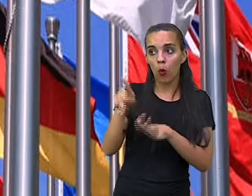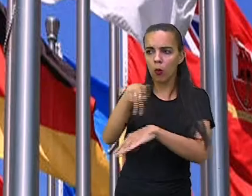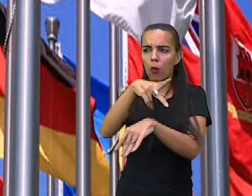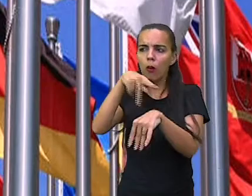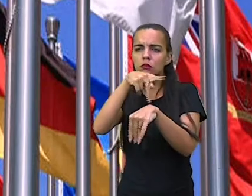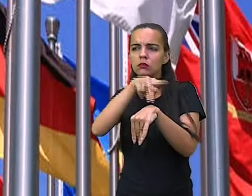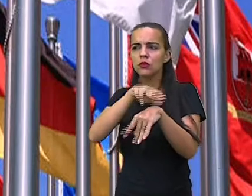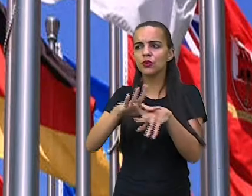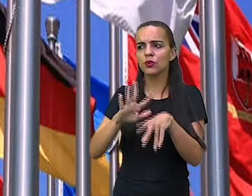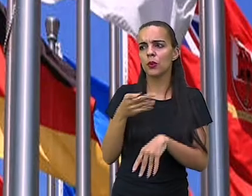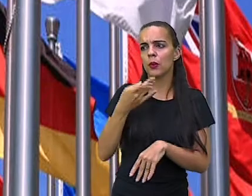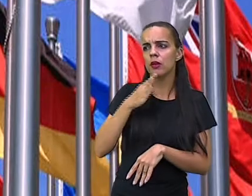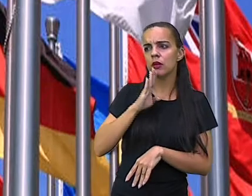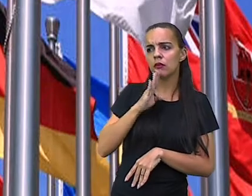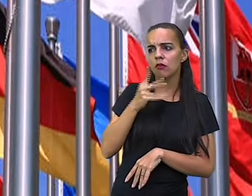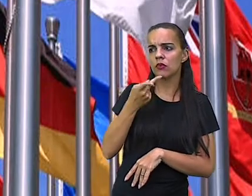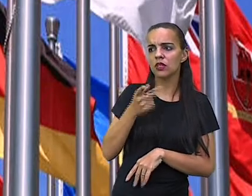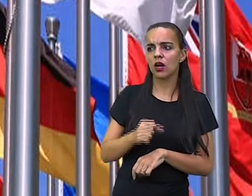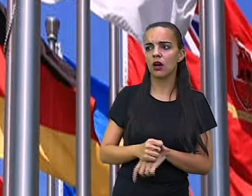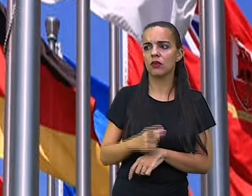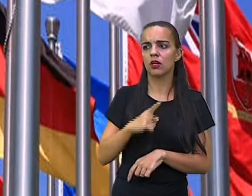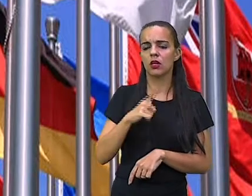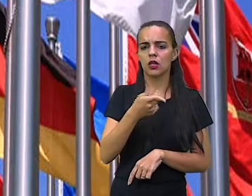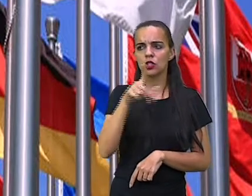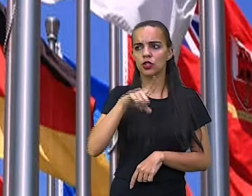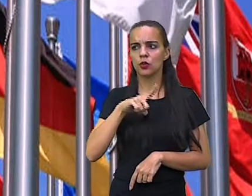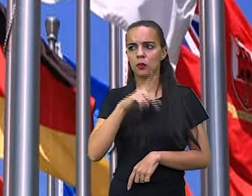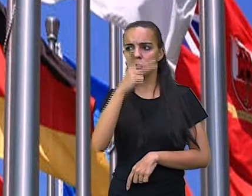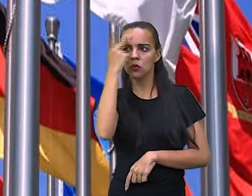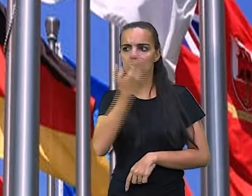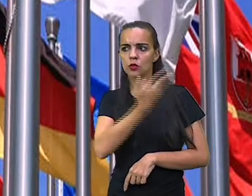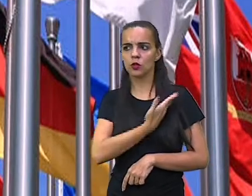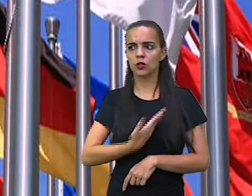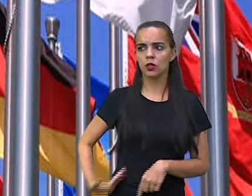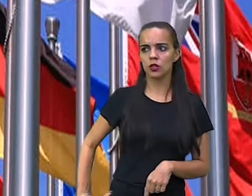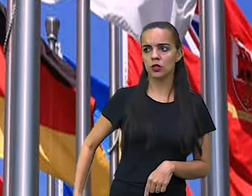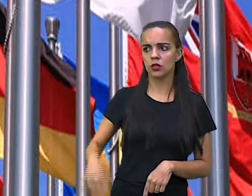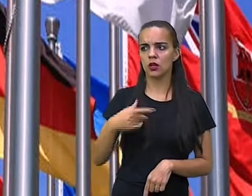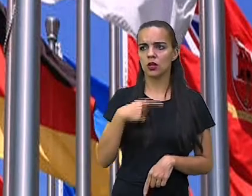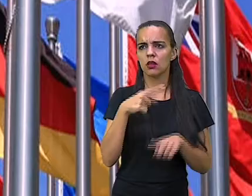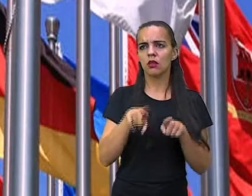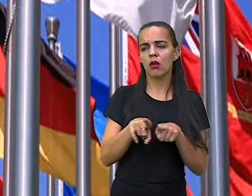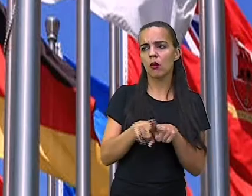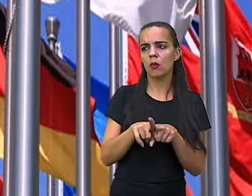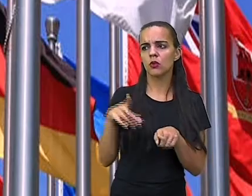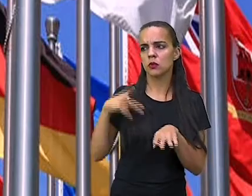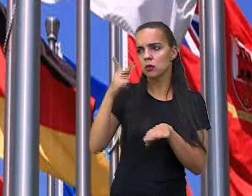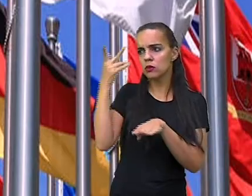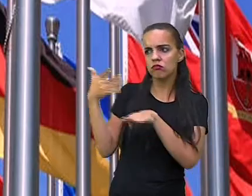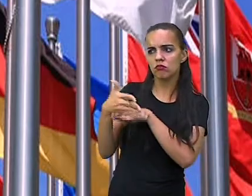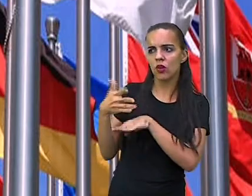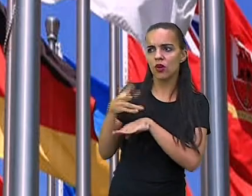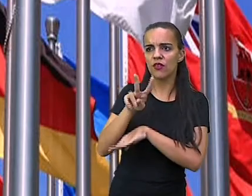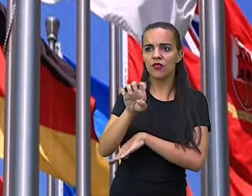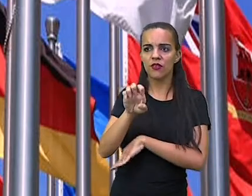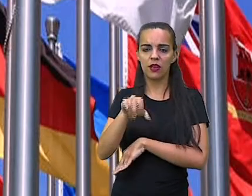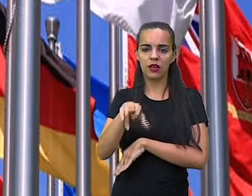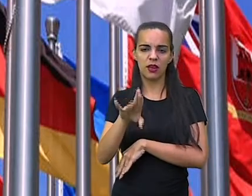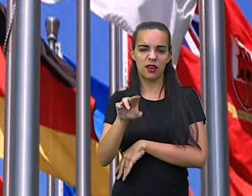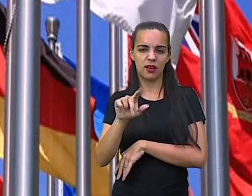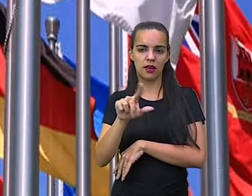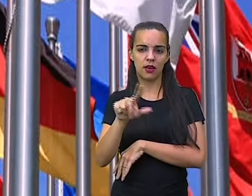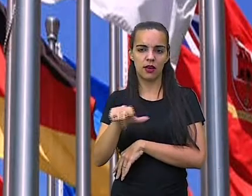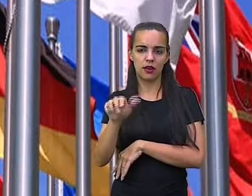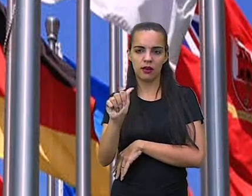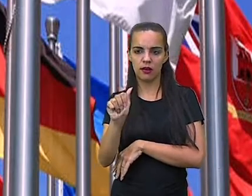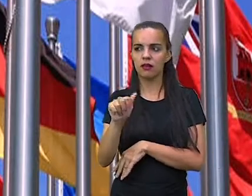era comandado por um duque, quem governava. Nós temos Veneza, que era comandado por